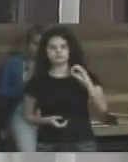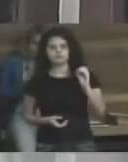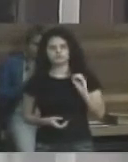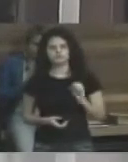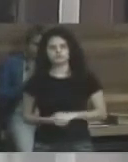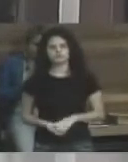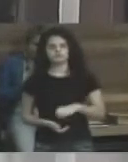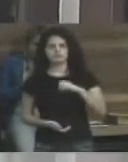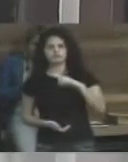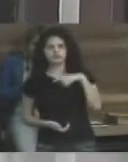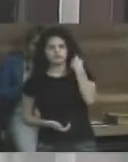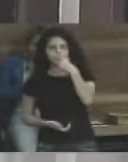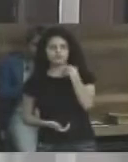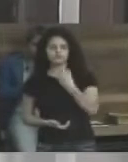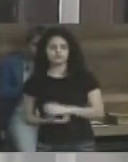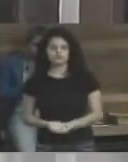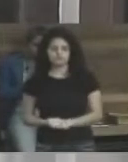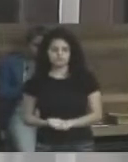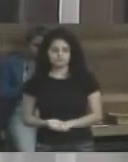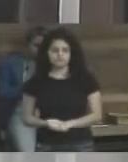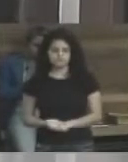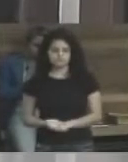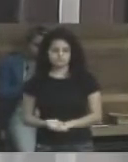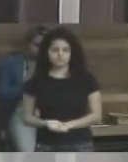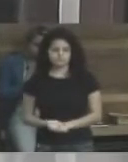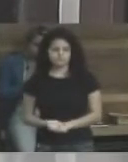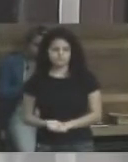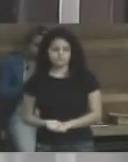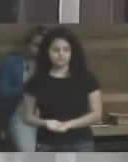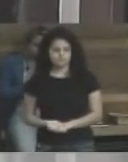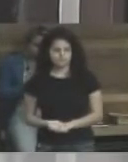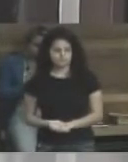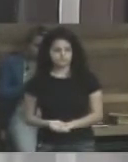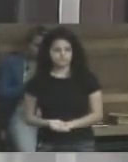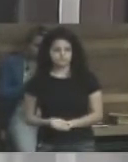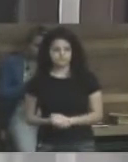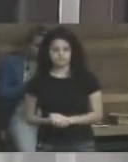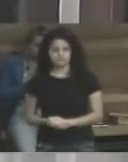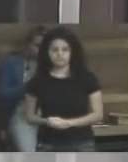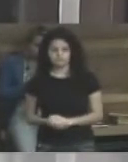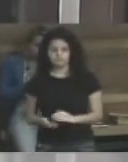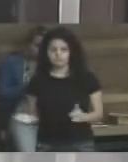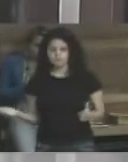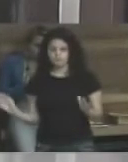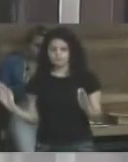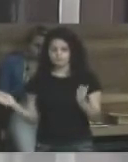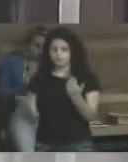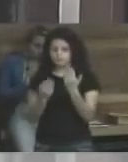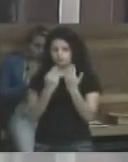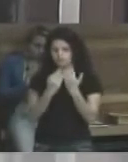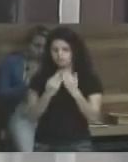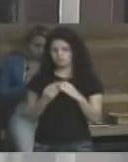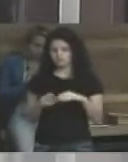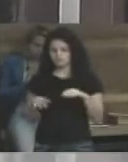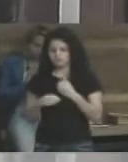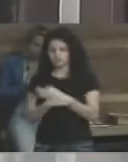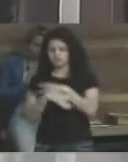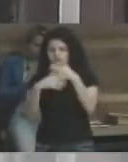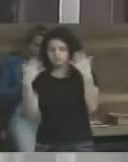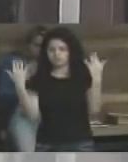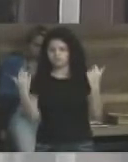manhã, com encerramento com ato ecumênico na portaria do estaleiro Brasfels, em